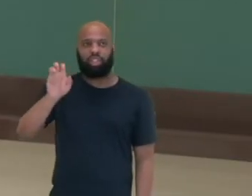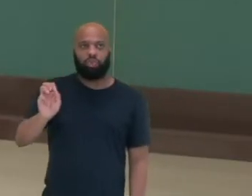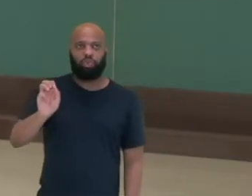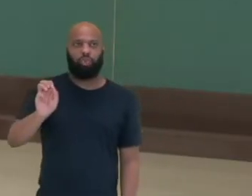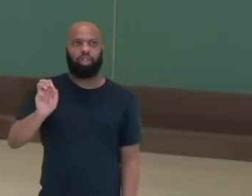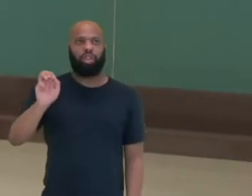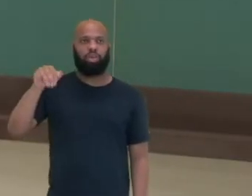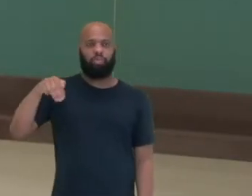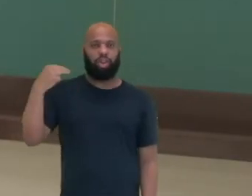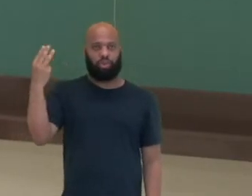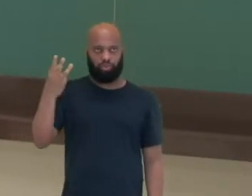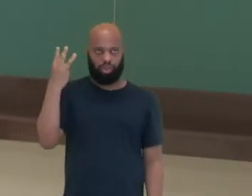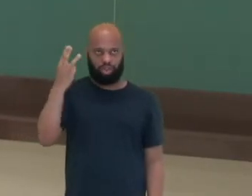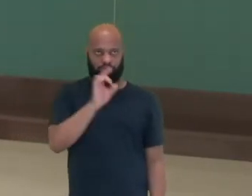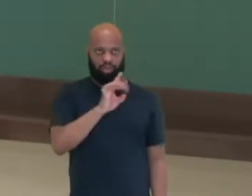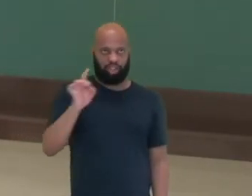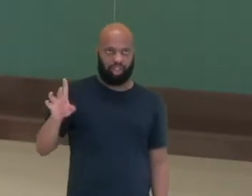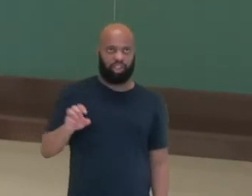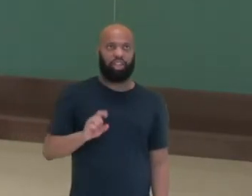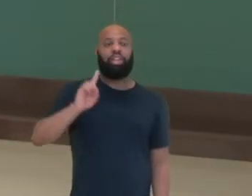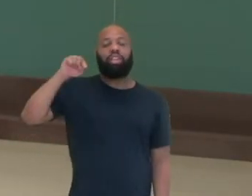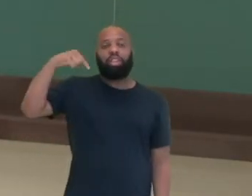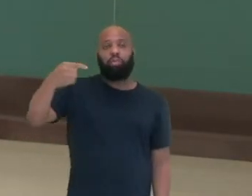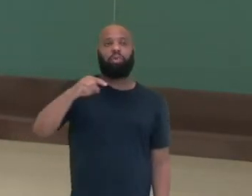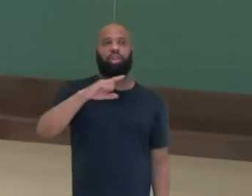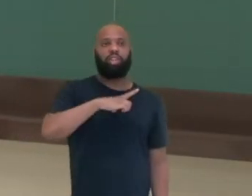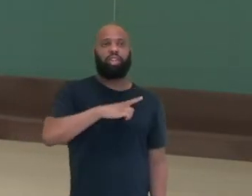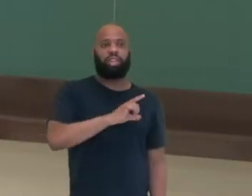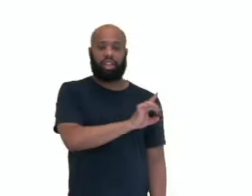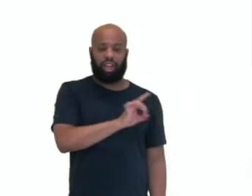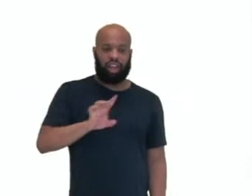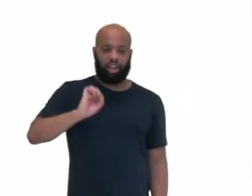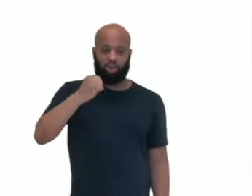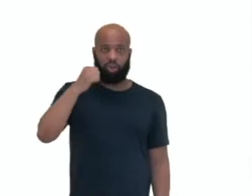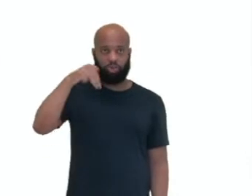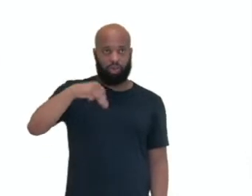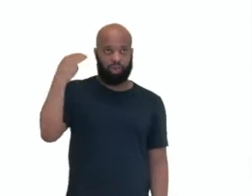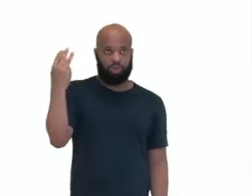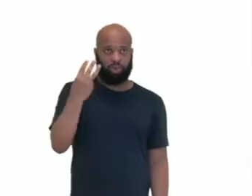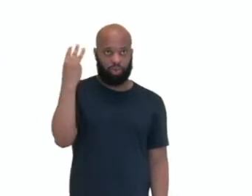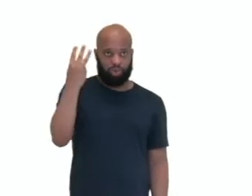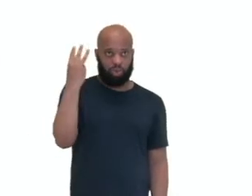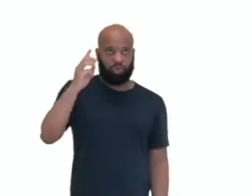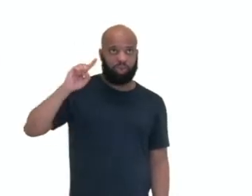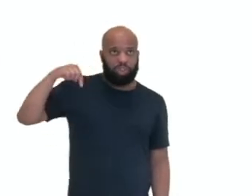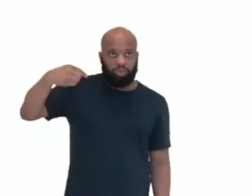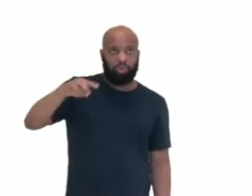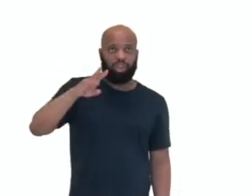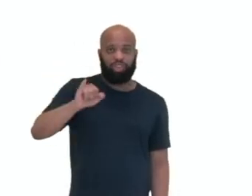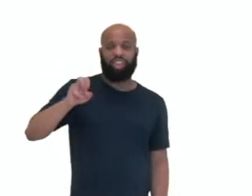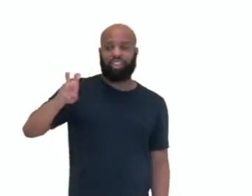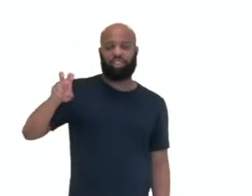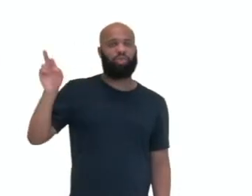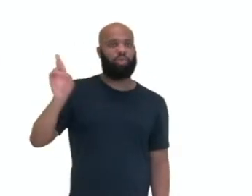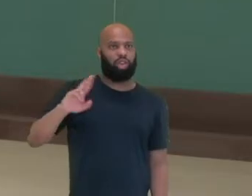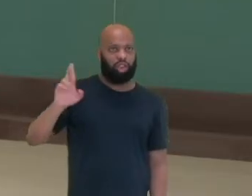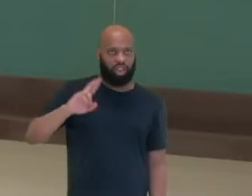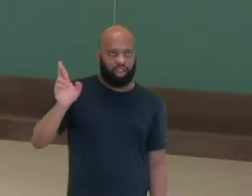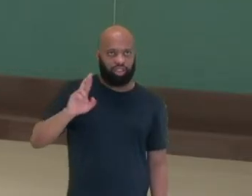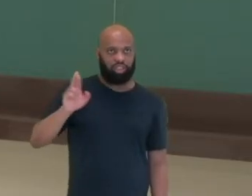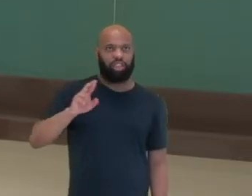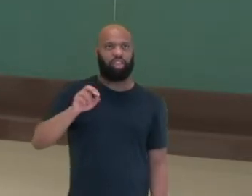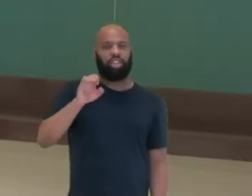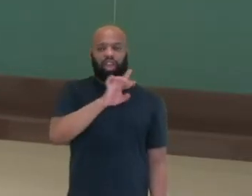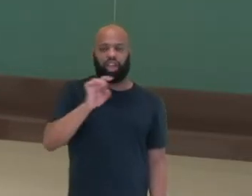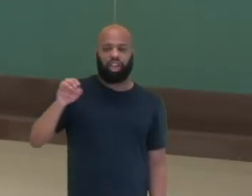1,50 por metro cúbico. Na sequência, pelos 8 metros cúbicos seguintes, R$ 5